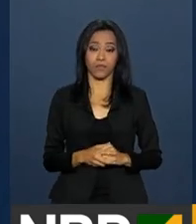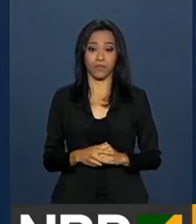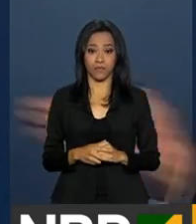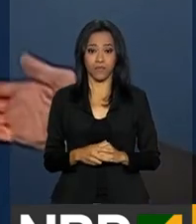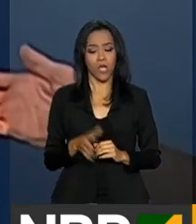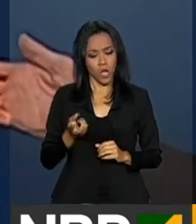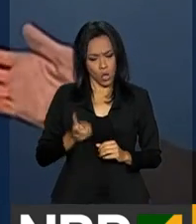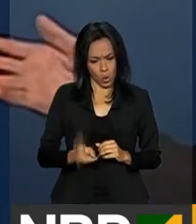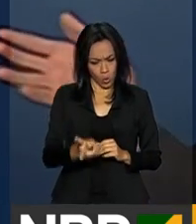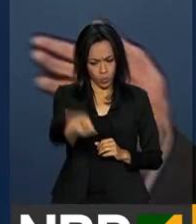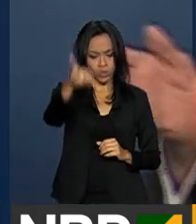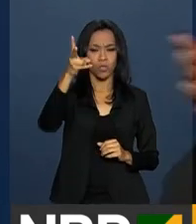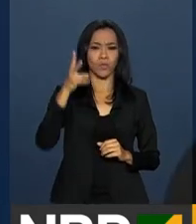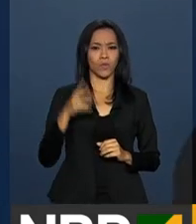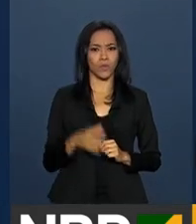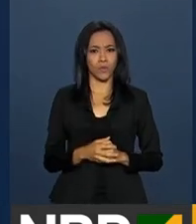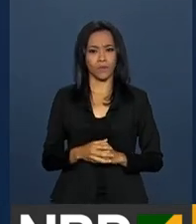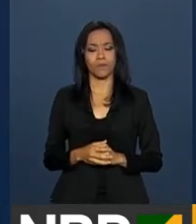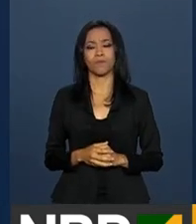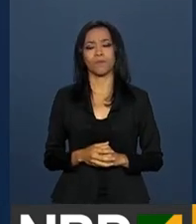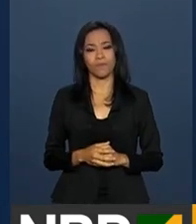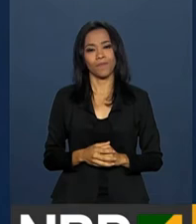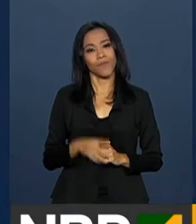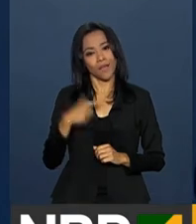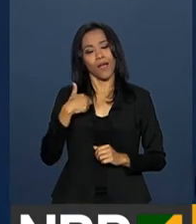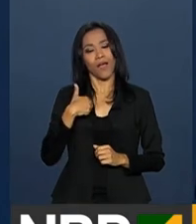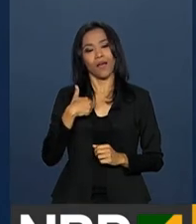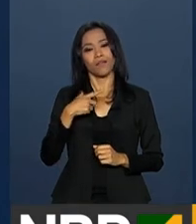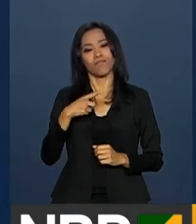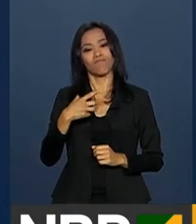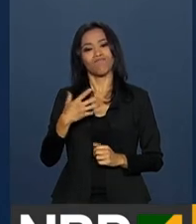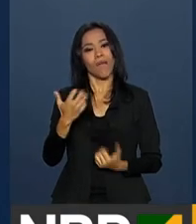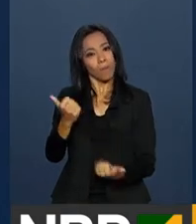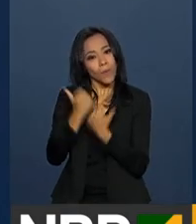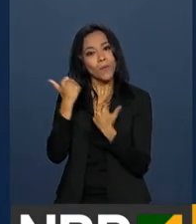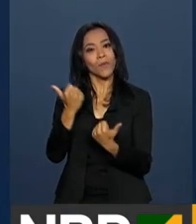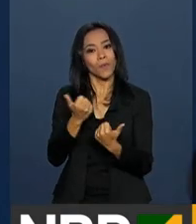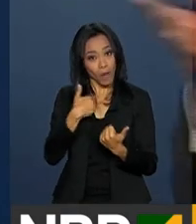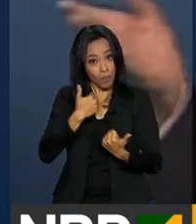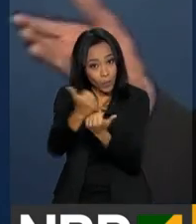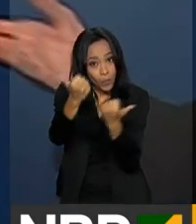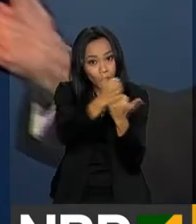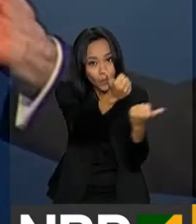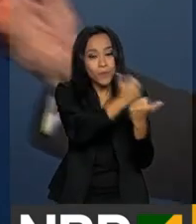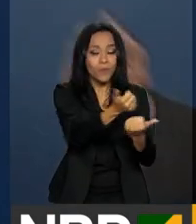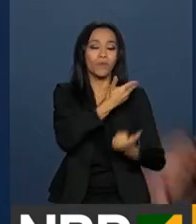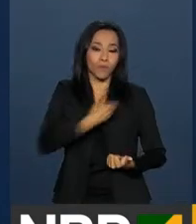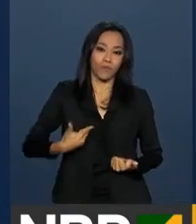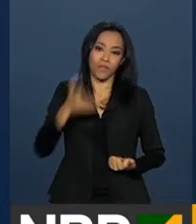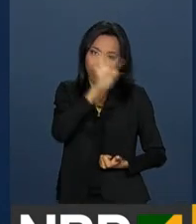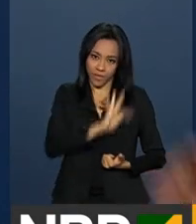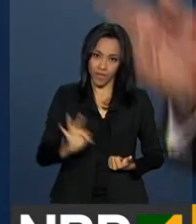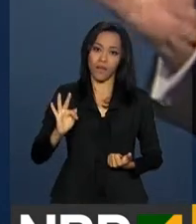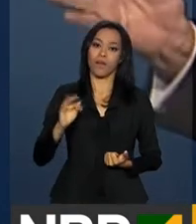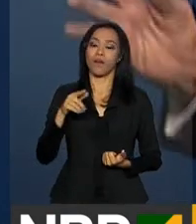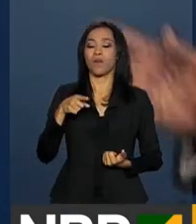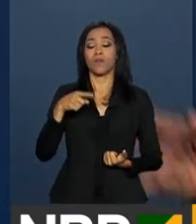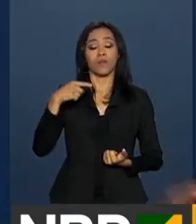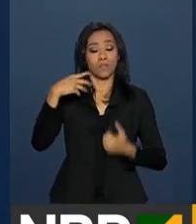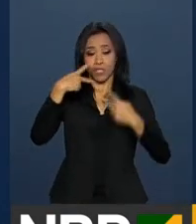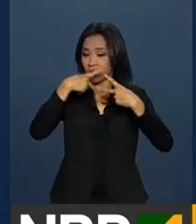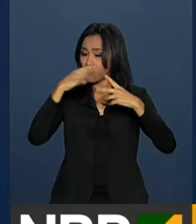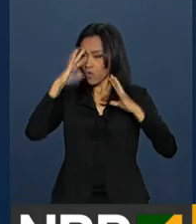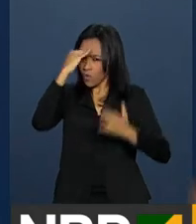vocês continuem a contar com o governo federal nesses 7 meses e, naturalmente, confiem em todos os seus